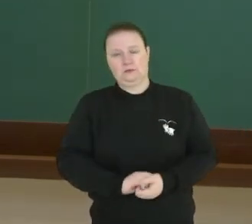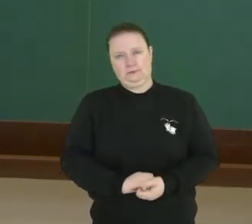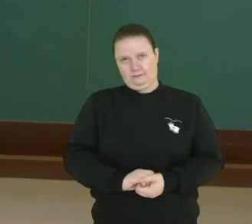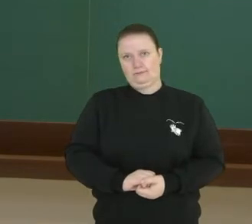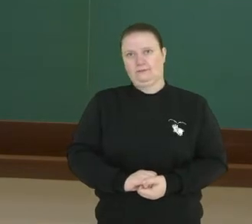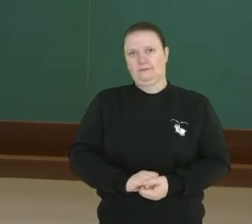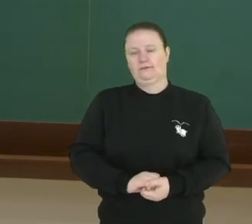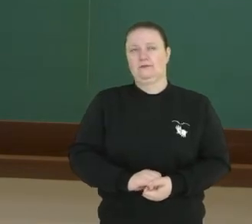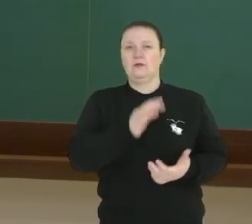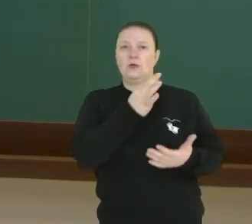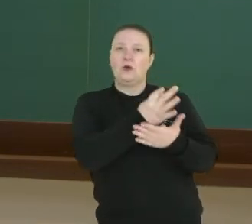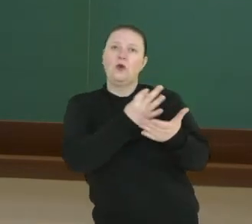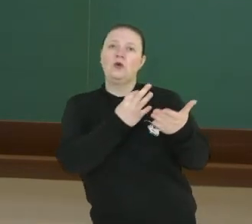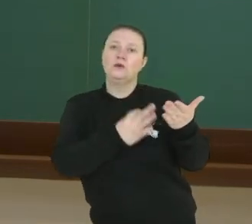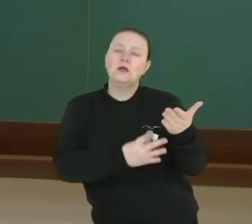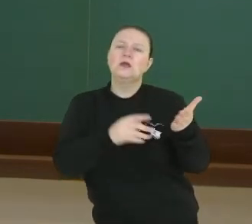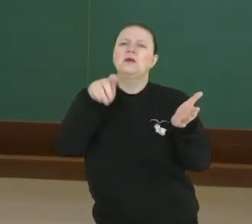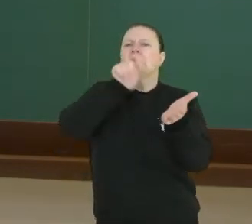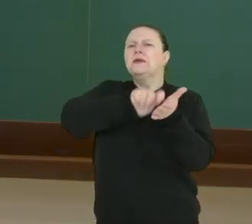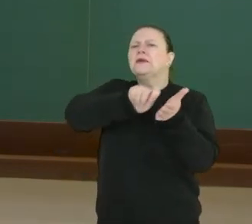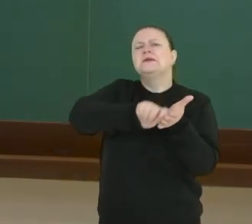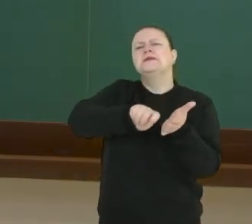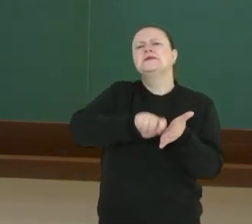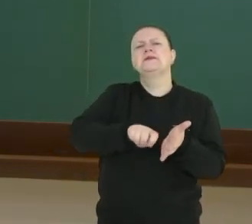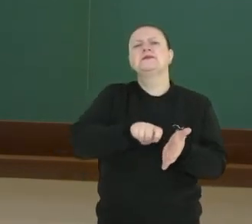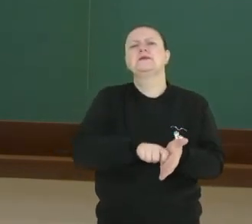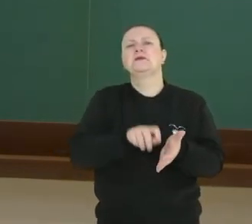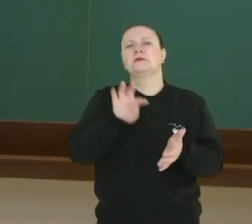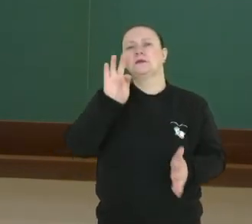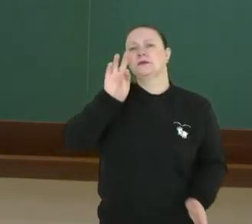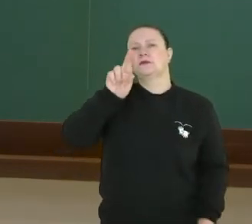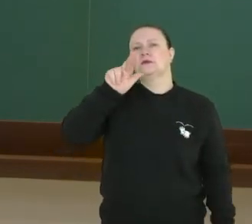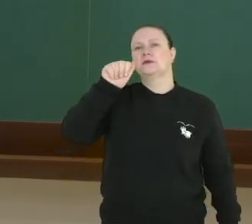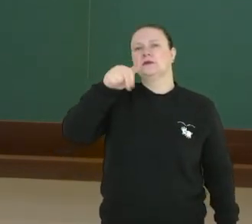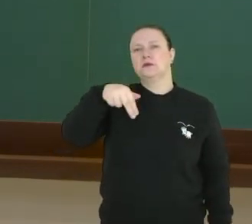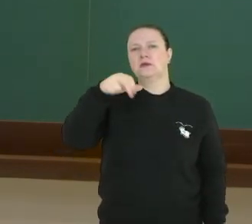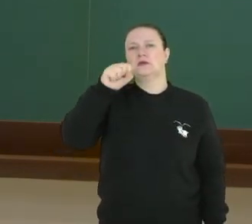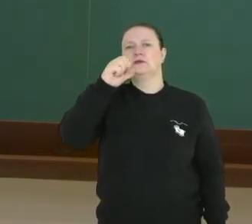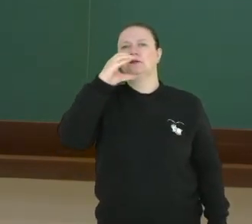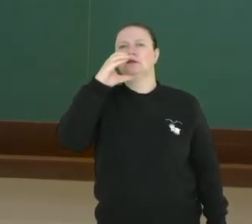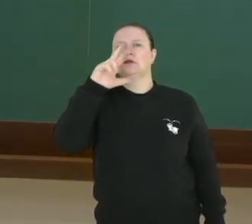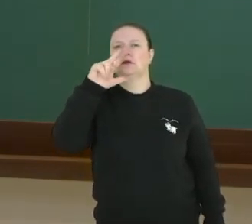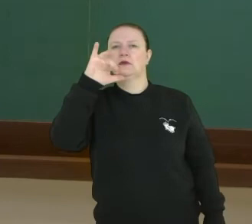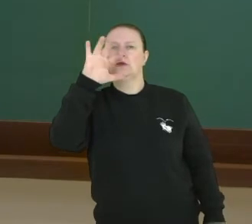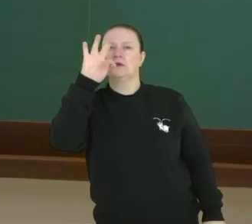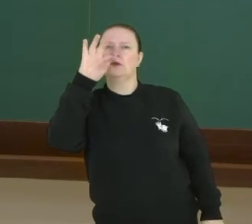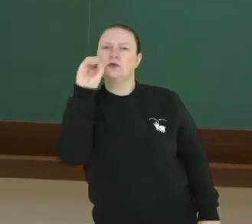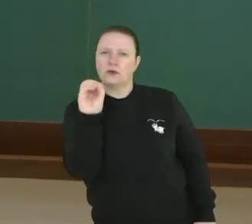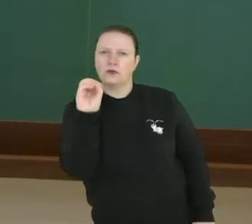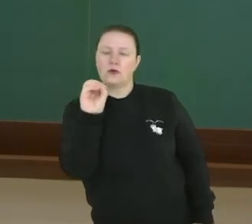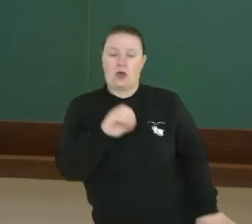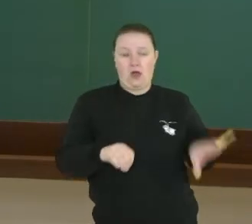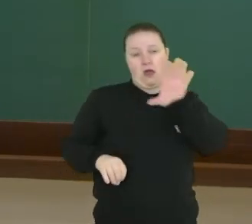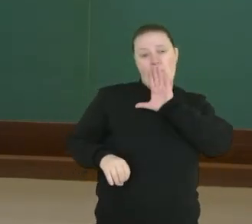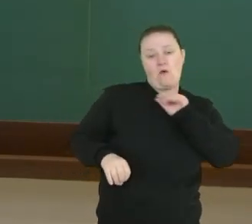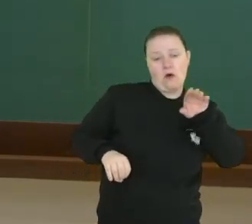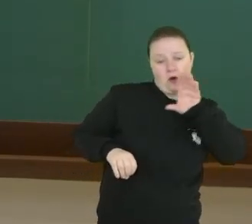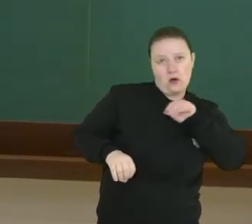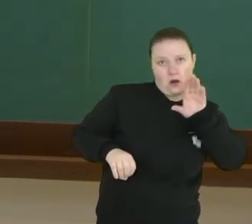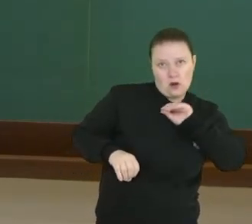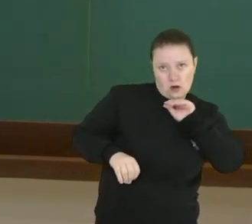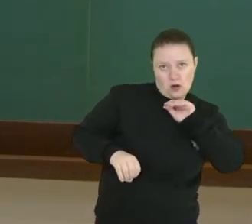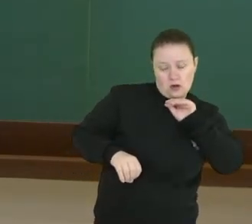O texto ele é transcrito. O que é transcrito? Ele passa do oral para a forma escrita,